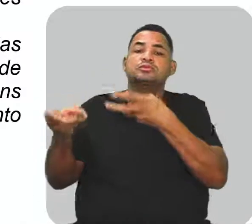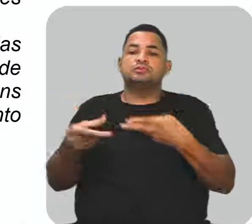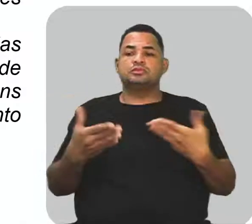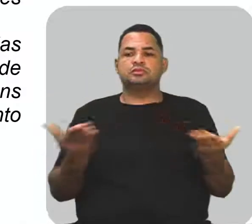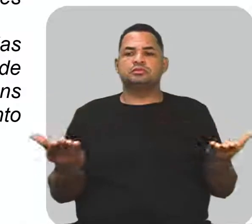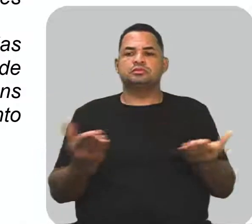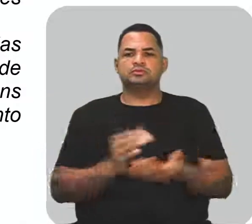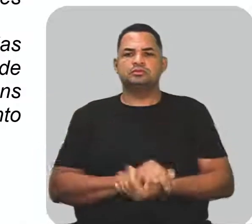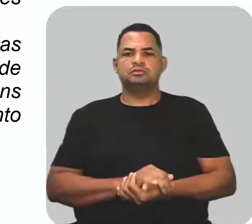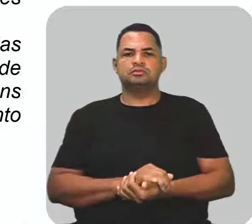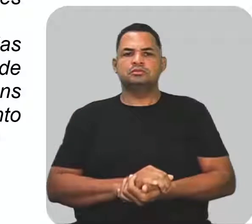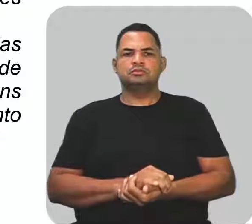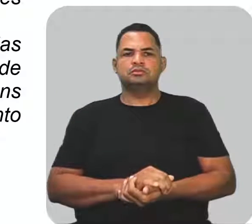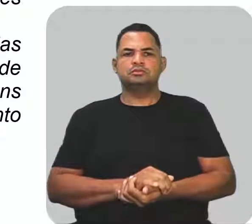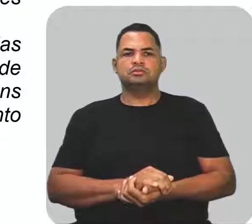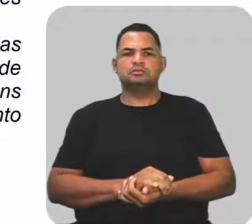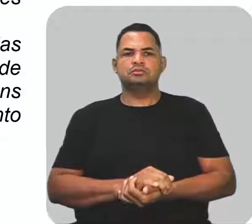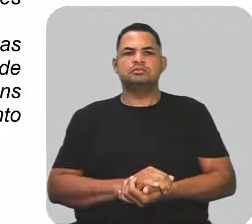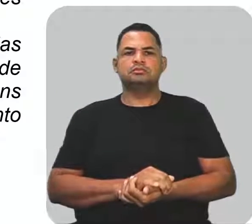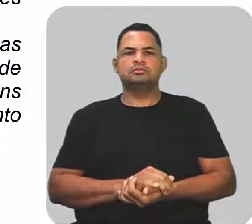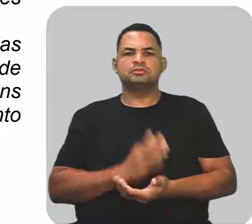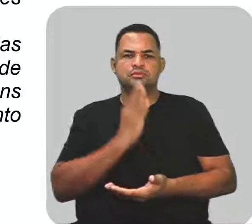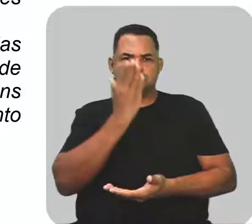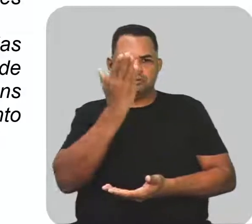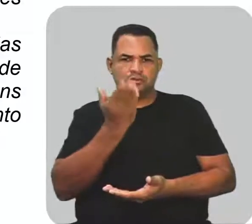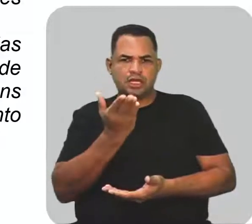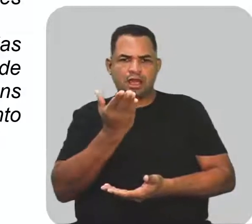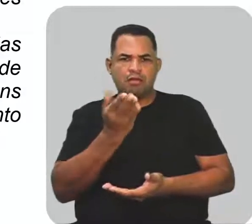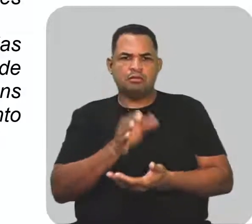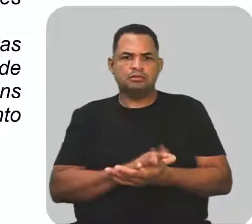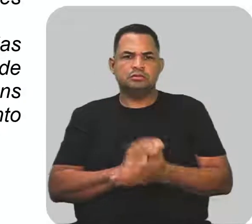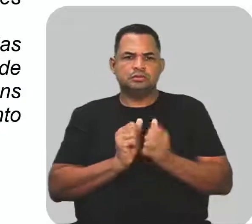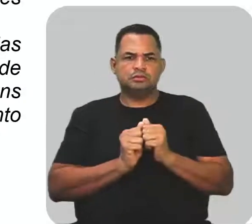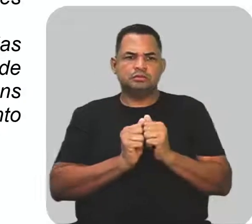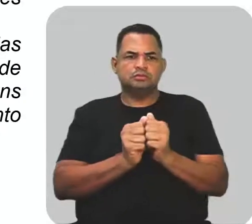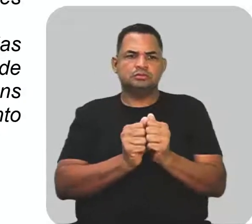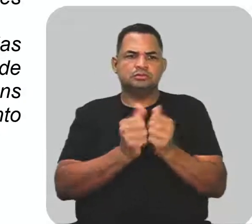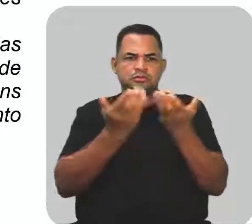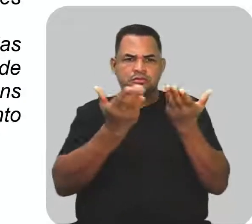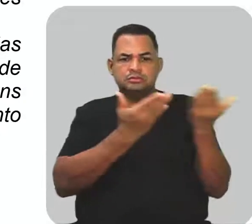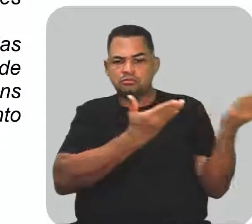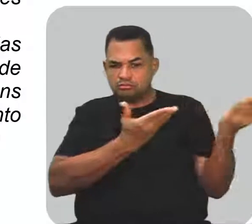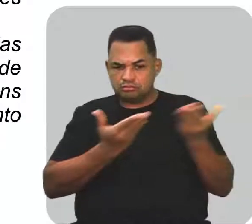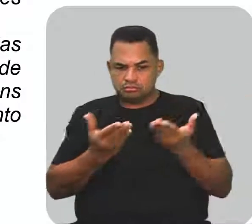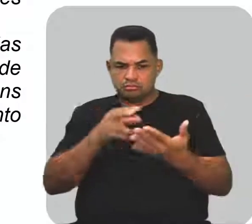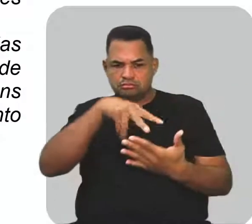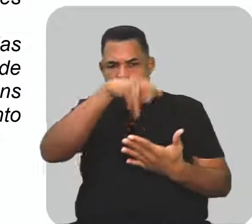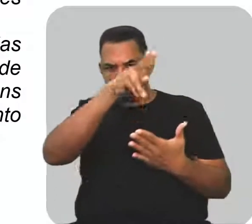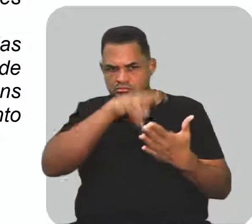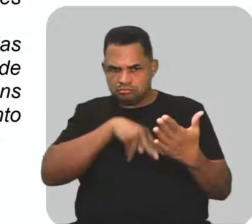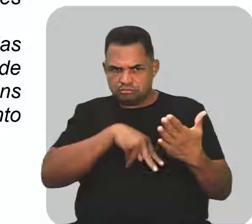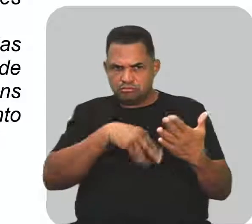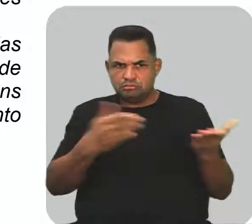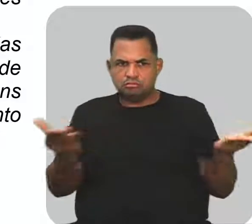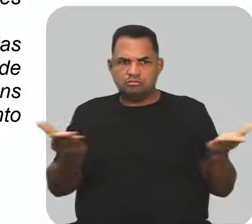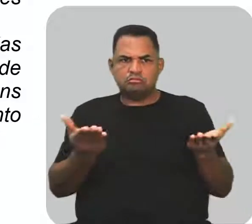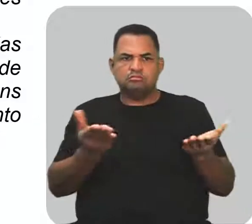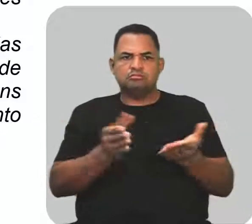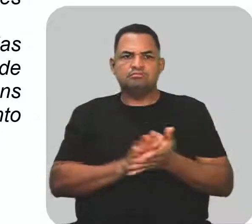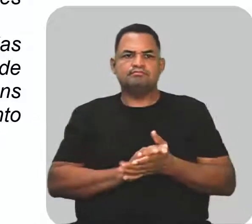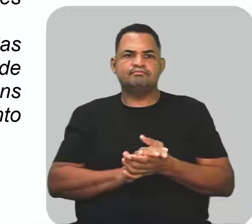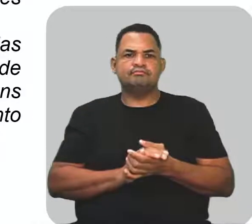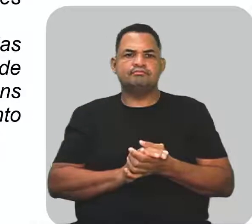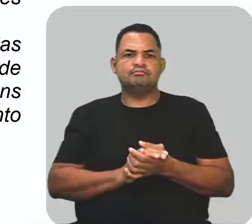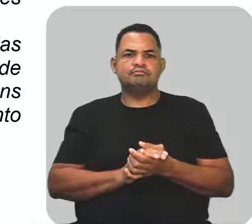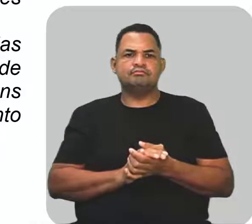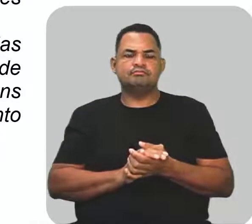isso mais tarde. Vamos lá? Deu tempo aí, todo mundo preparado? Vamos juntos? Convido você aí para a leitura do texto atual.